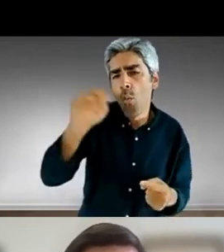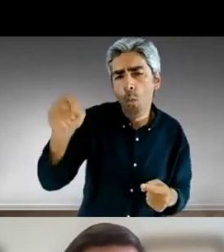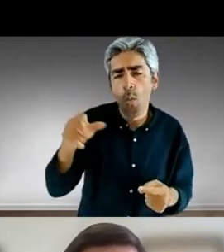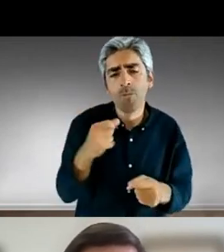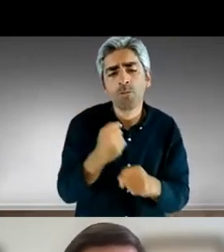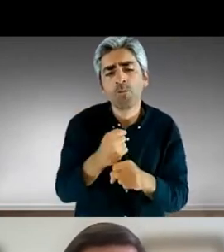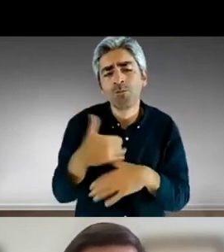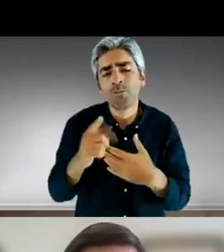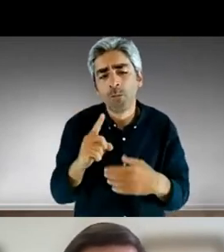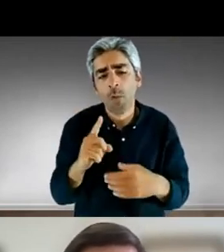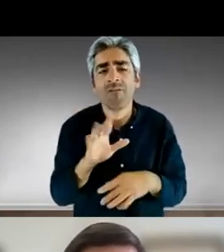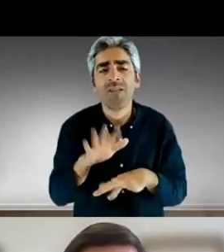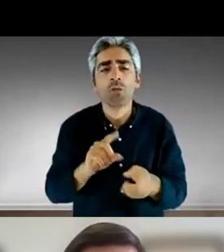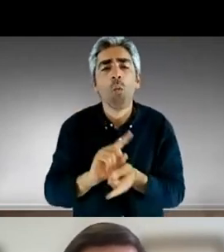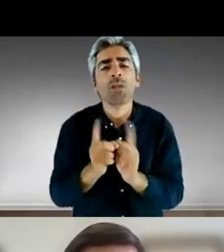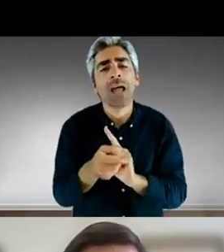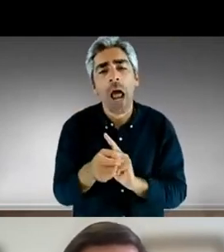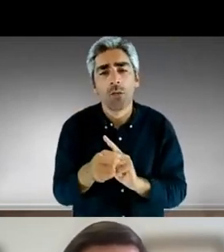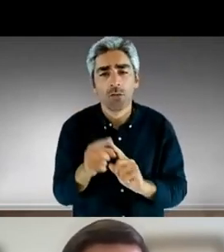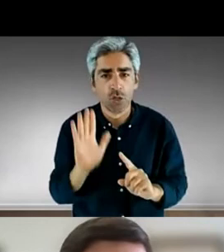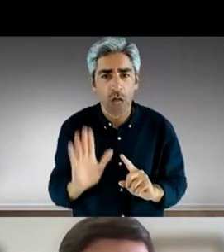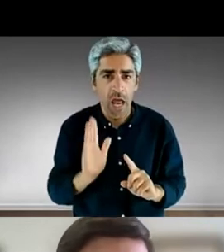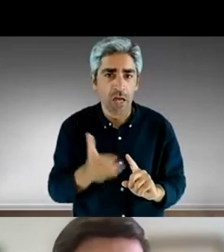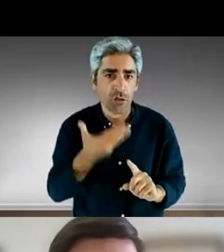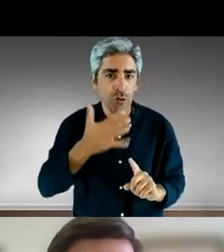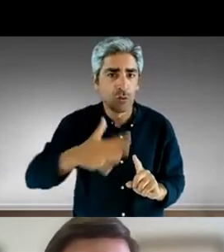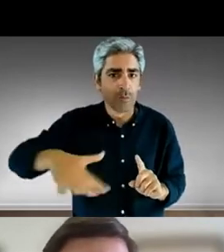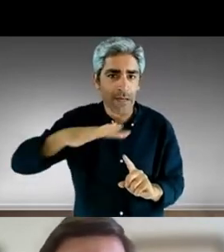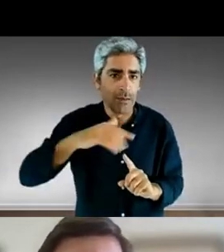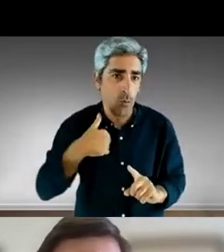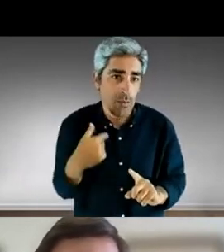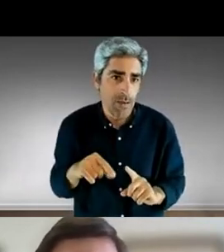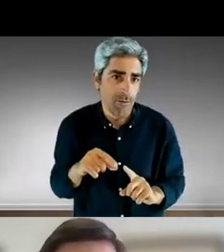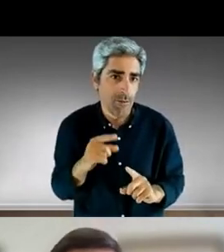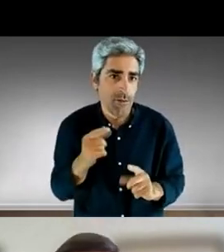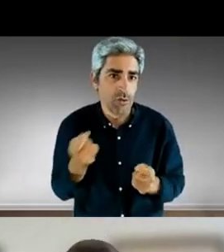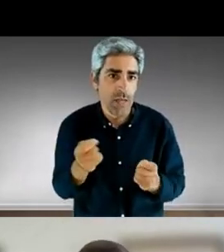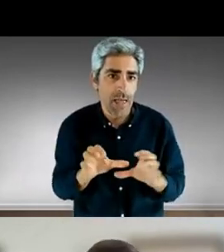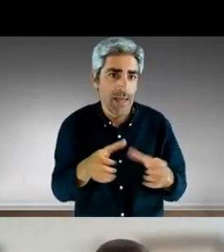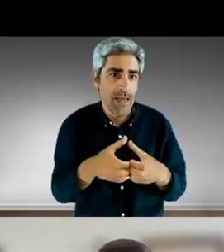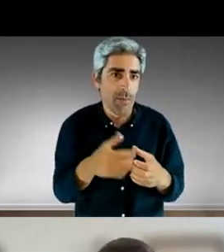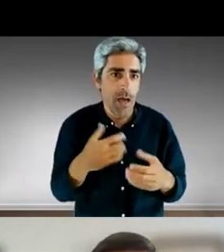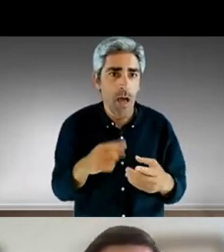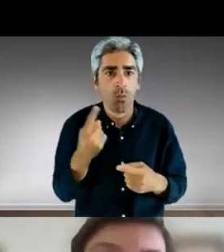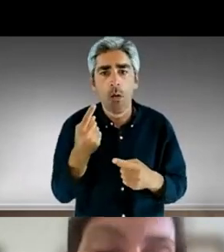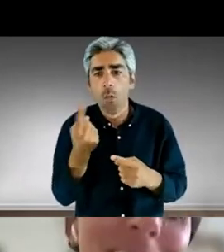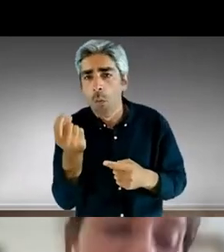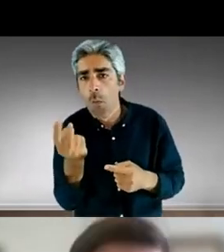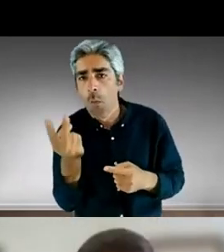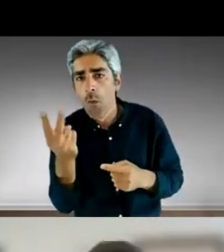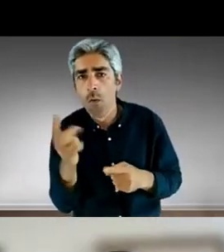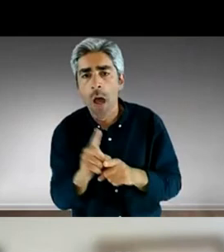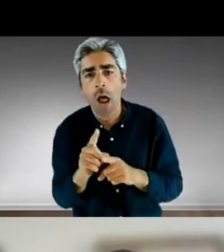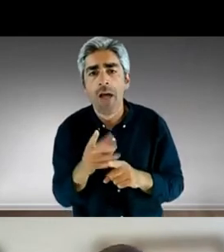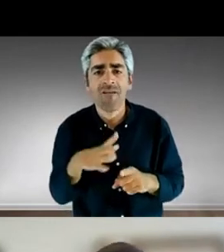mas rema um bocadinho contra a maré. Eu acho que todos nós já tivemos essa experiência, pelo menos eu tive na gestão de equipas, quando há sempre um elemento ou outro que está do contra,